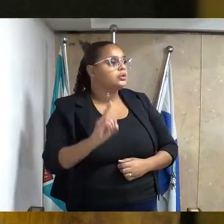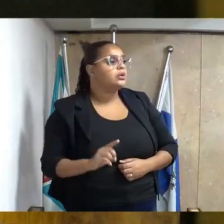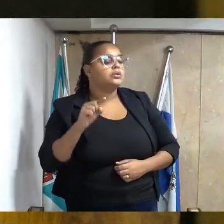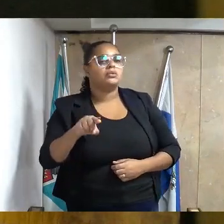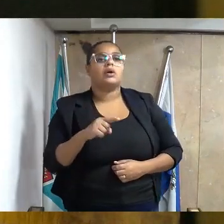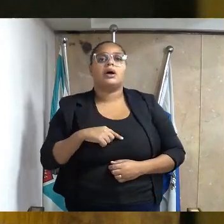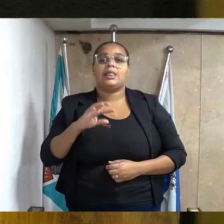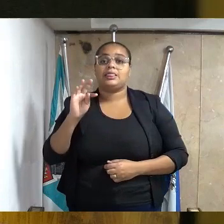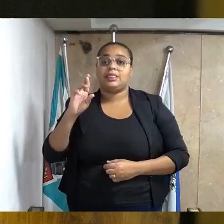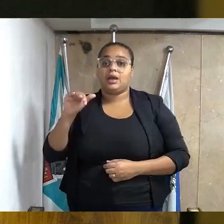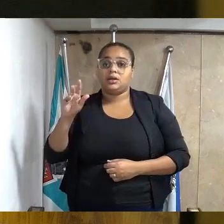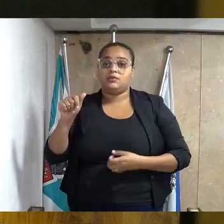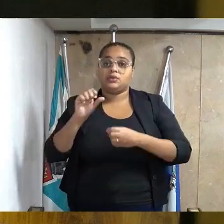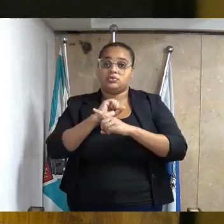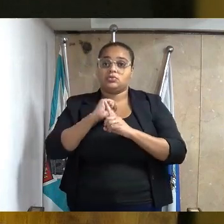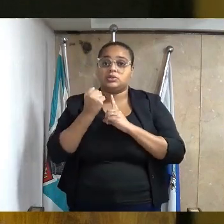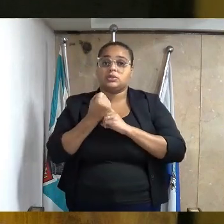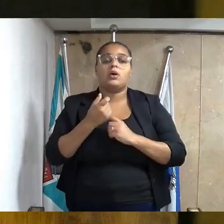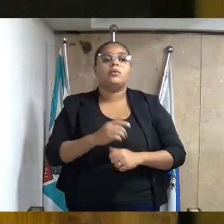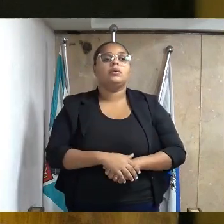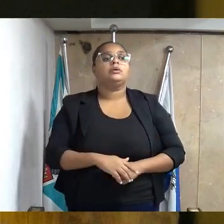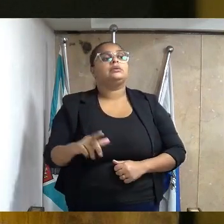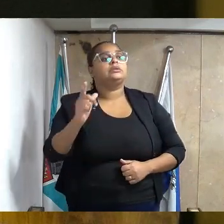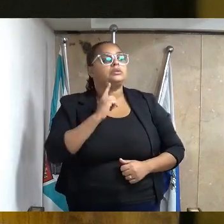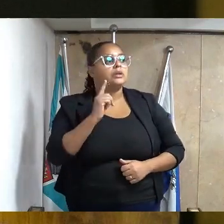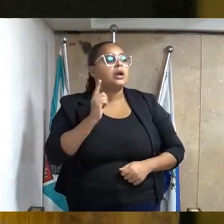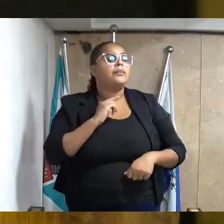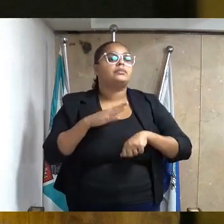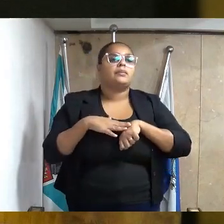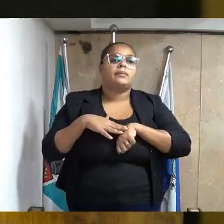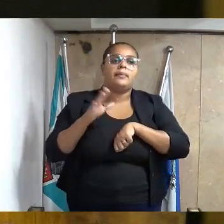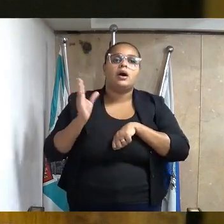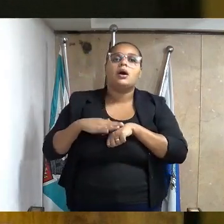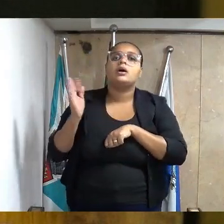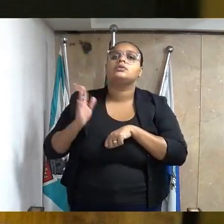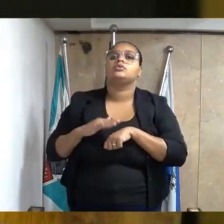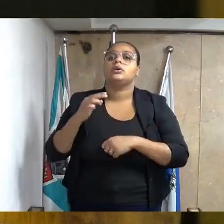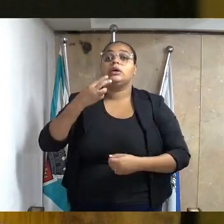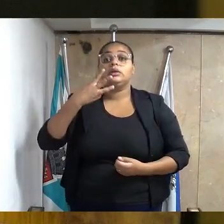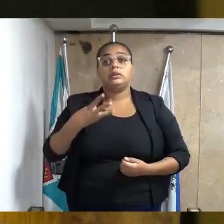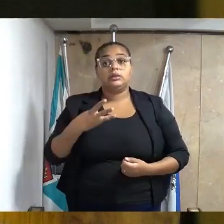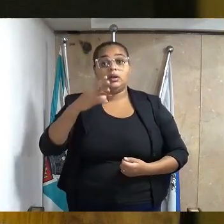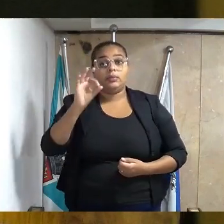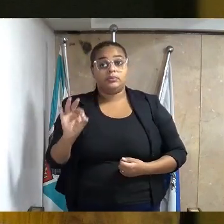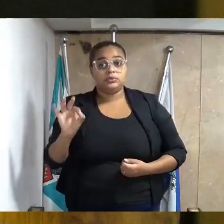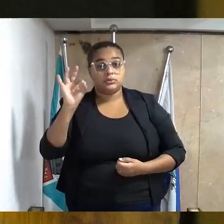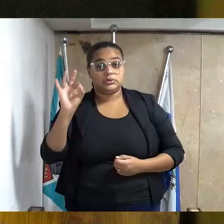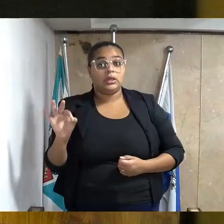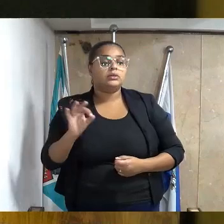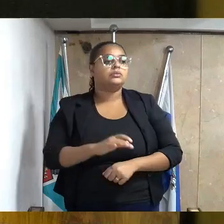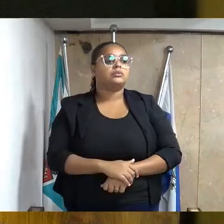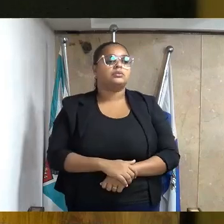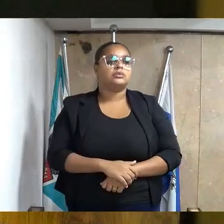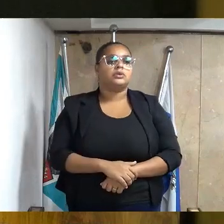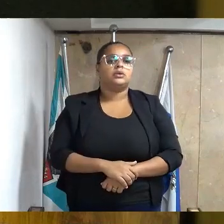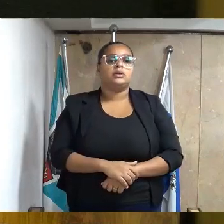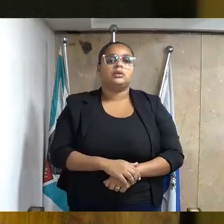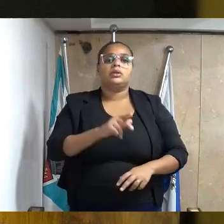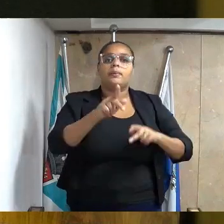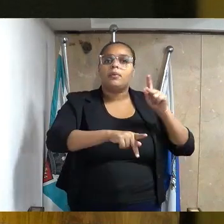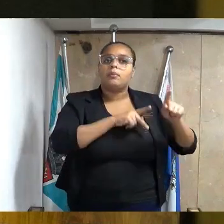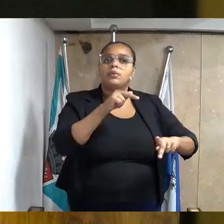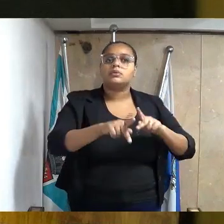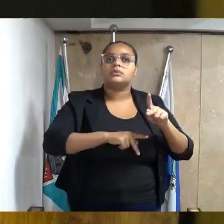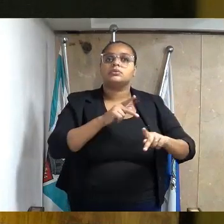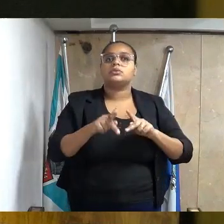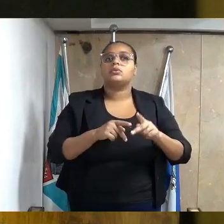social. Então, nós vamos ter mais de 30% da população